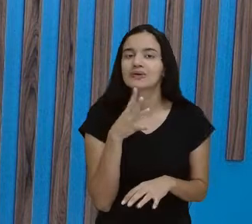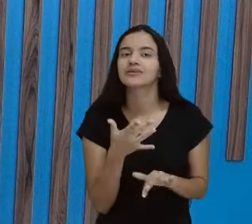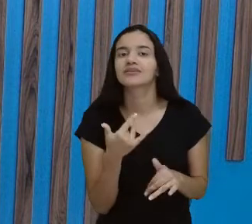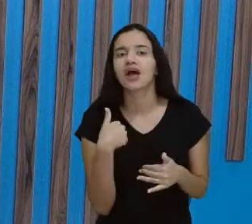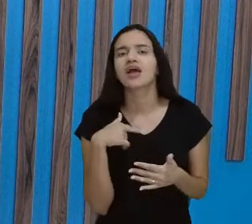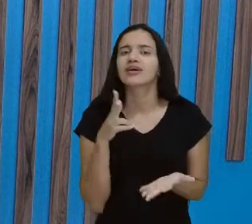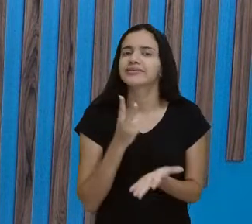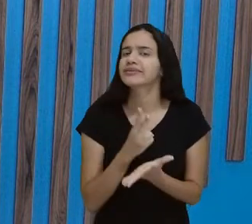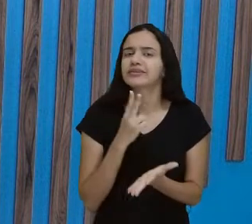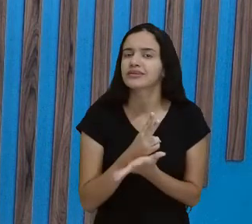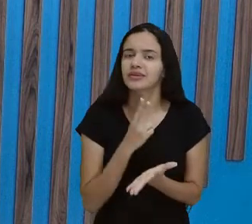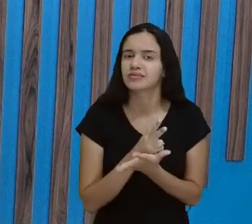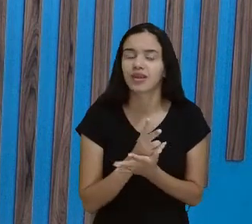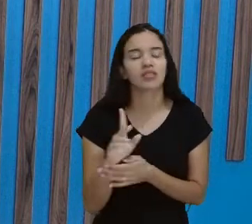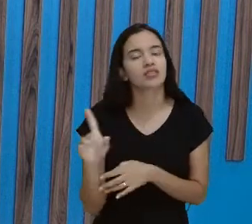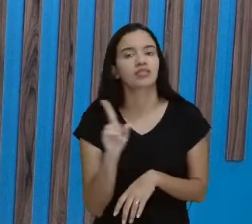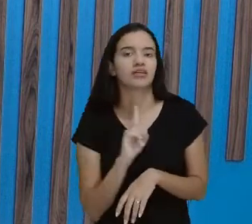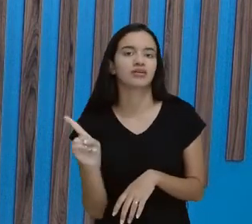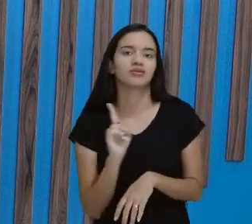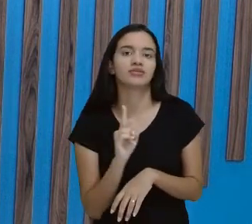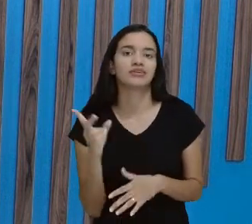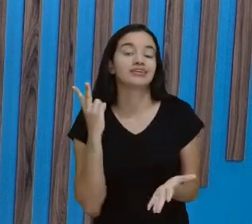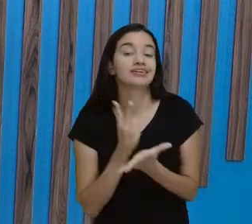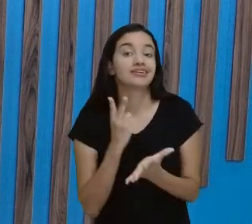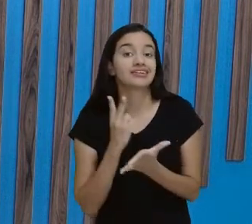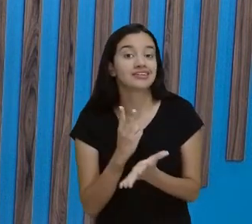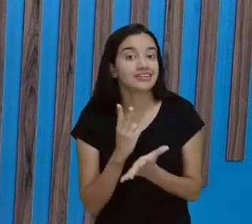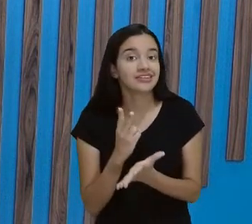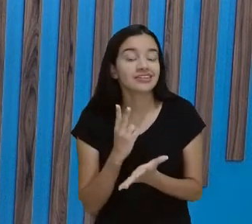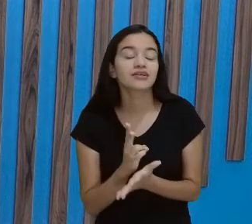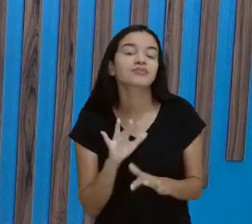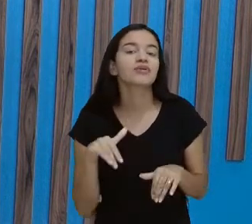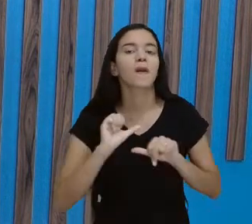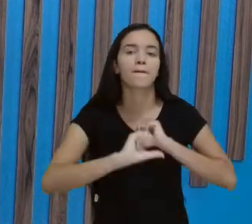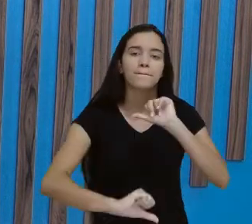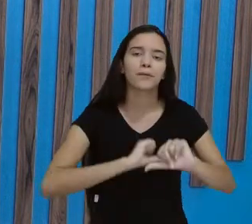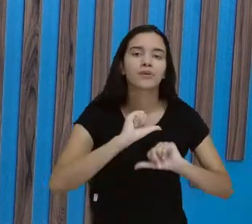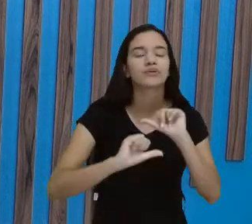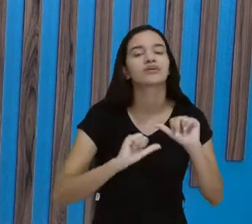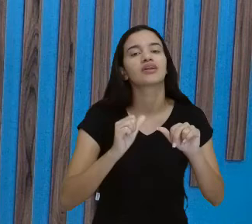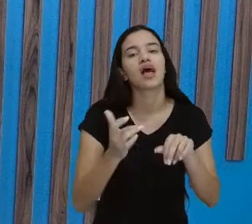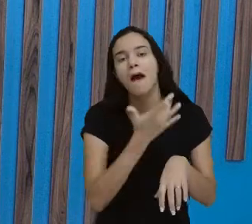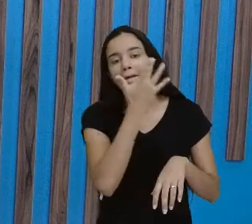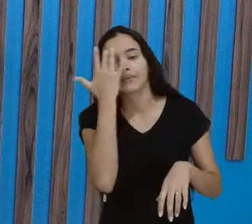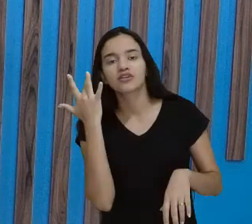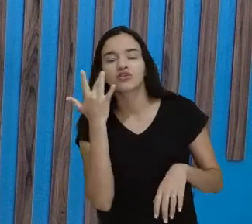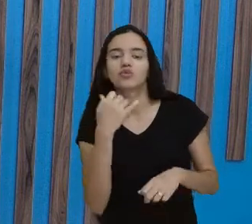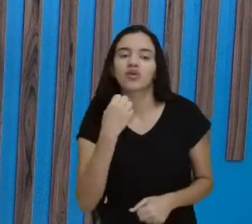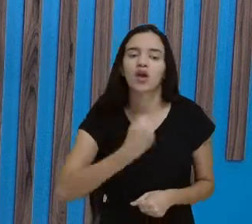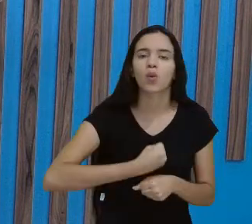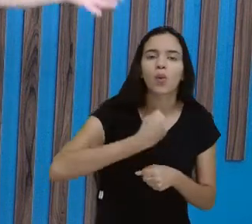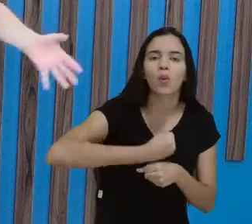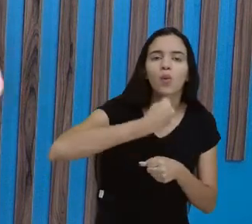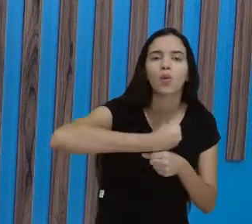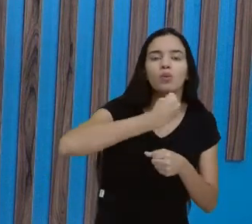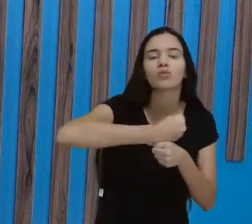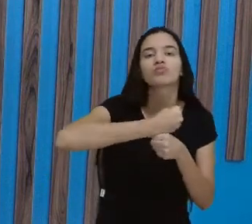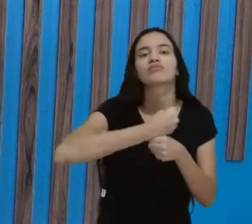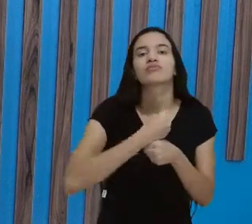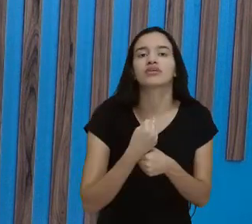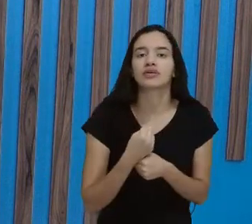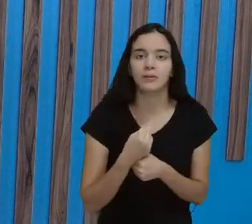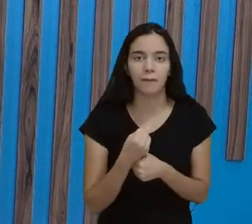e sempre vai ser assim. Não, ele está sempre mudando, porque as pessoas vão construindo aqui uma coisa, vão retirando ali